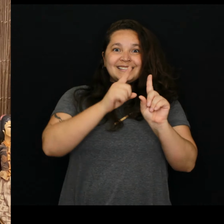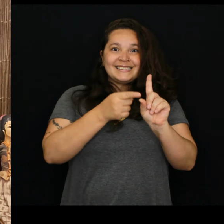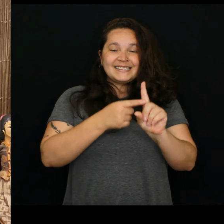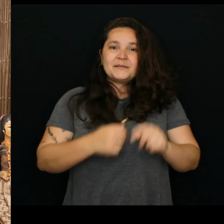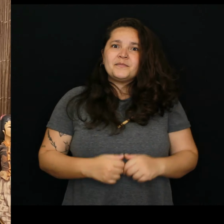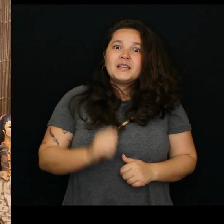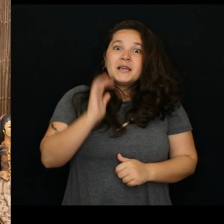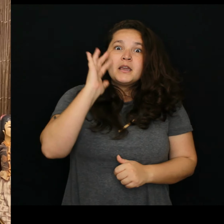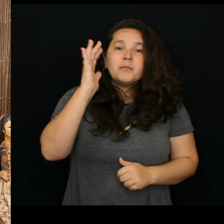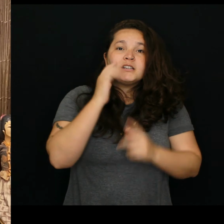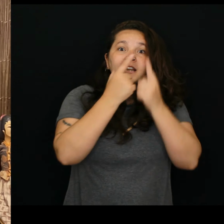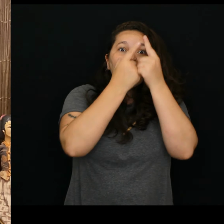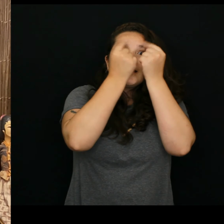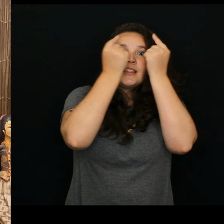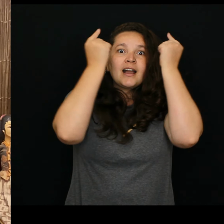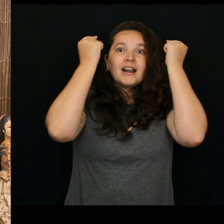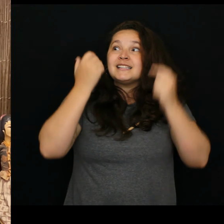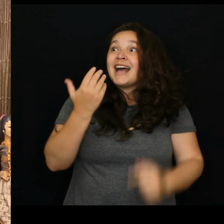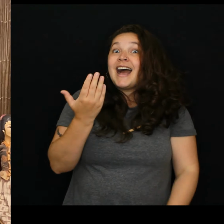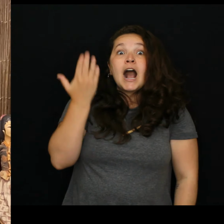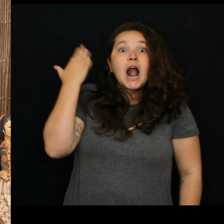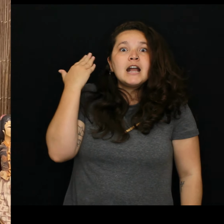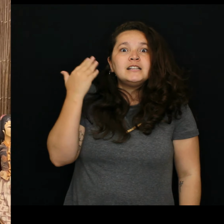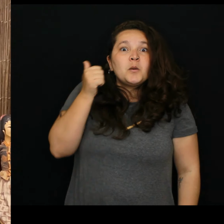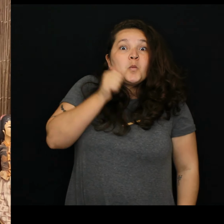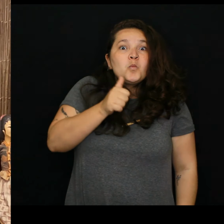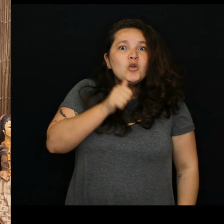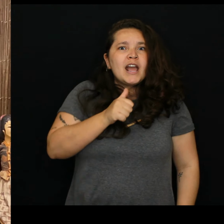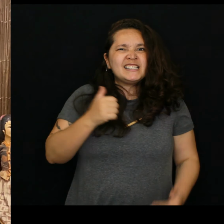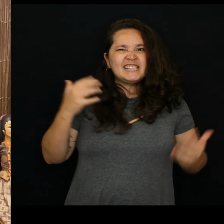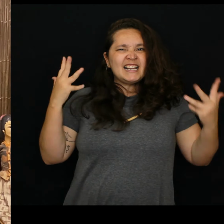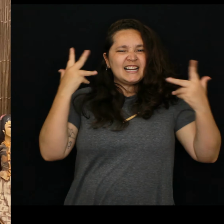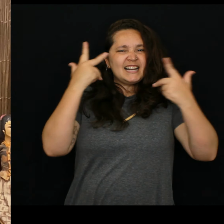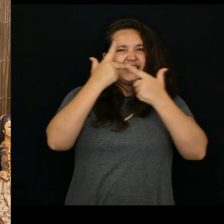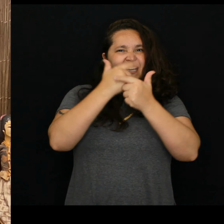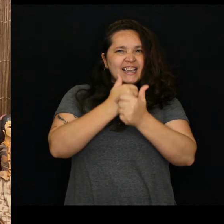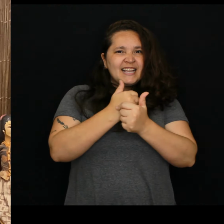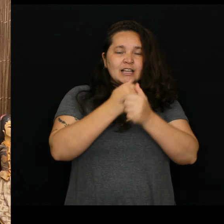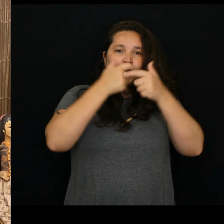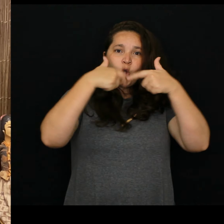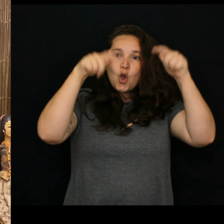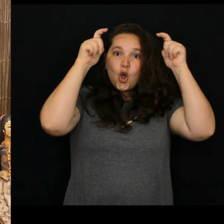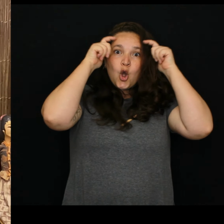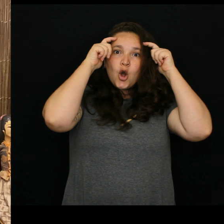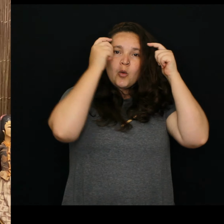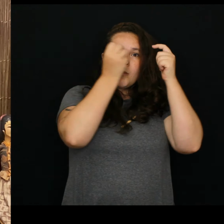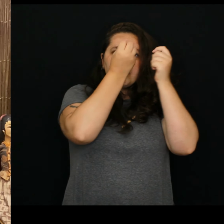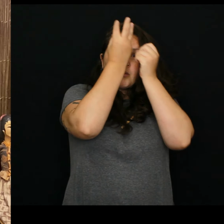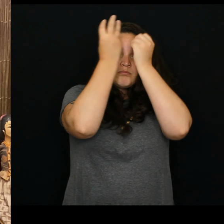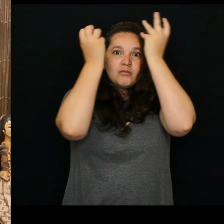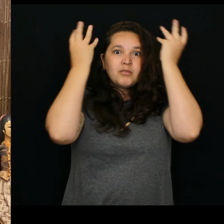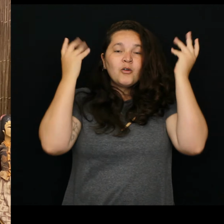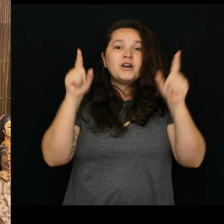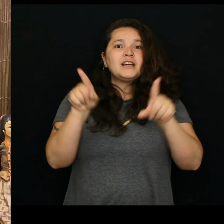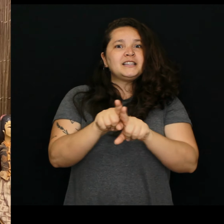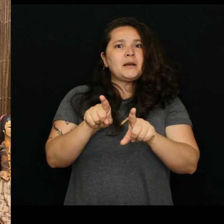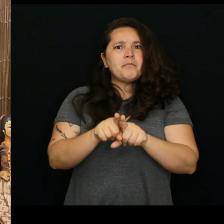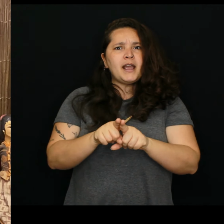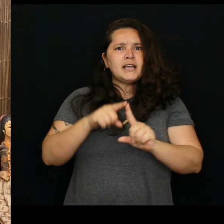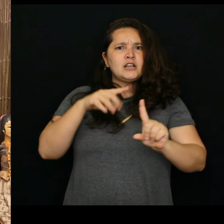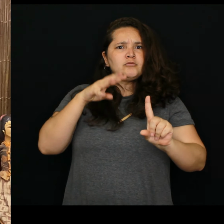as lindas ninfas com suas coroas de flores, os deuses gregos, os governantes e os atletas com